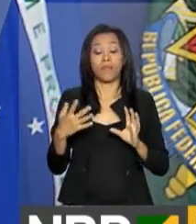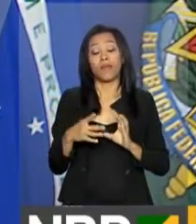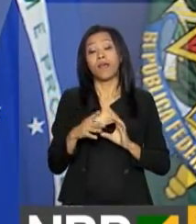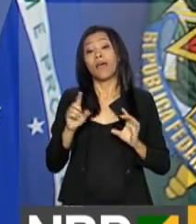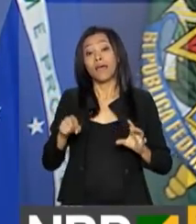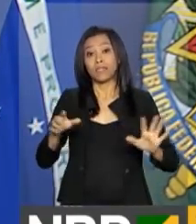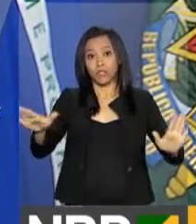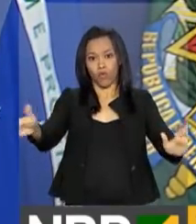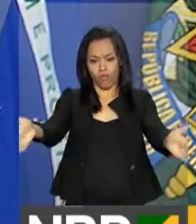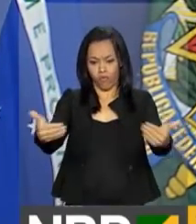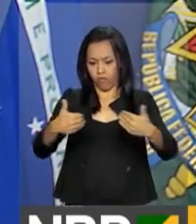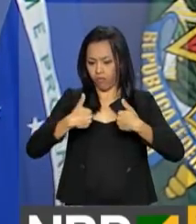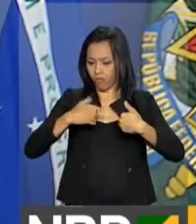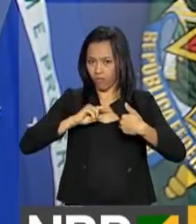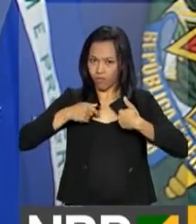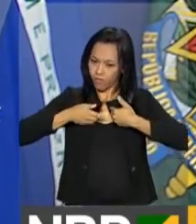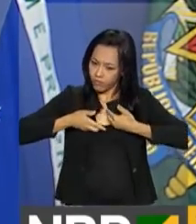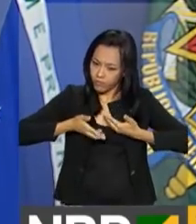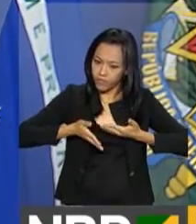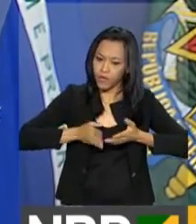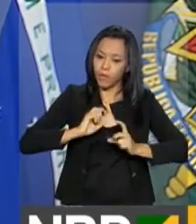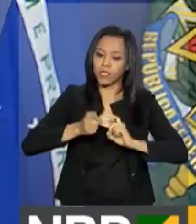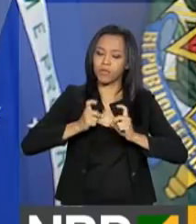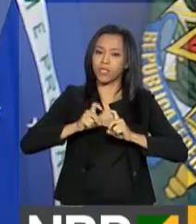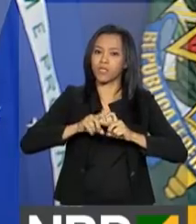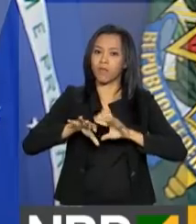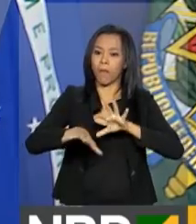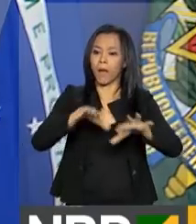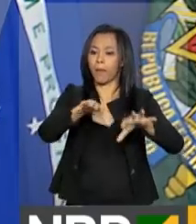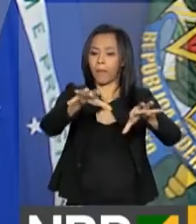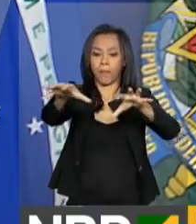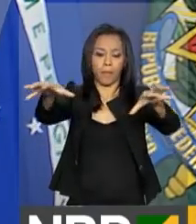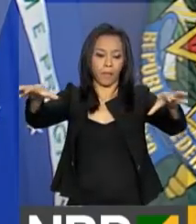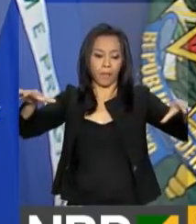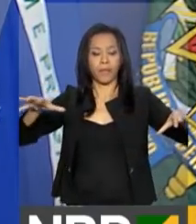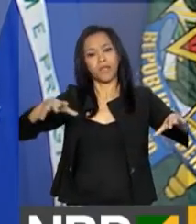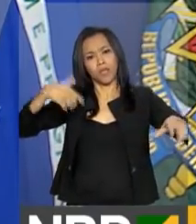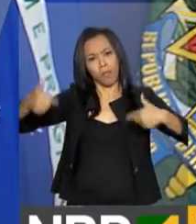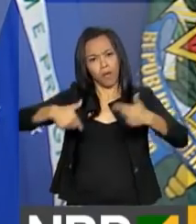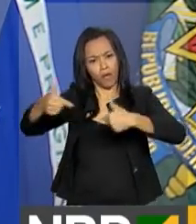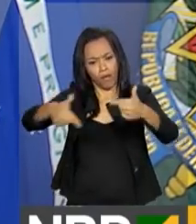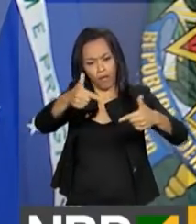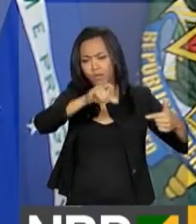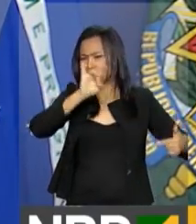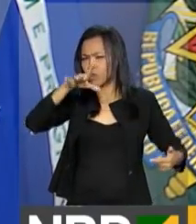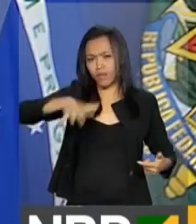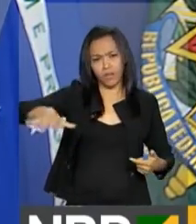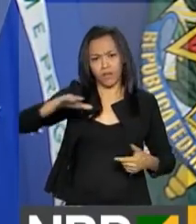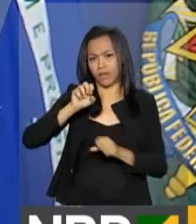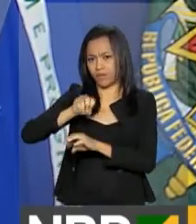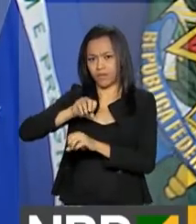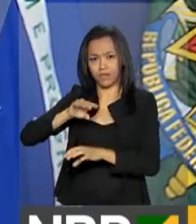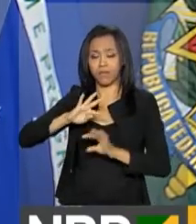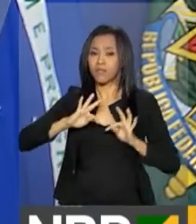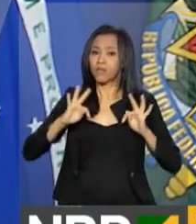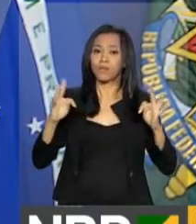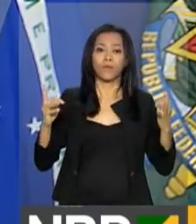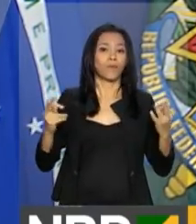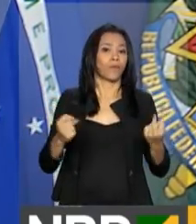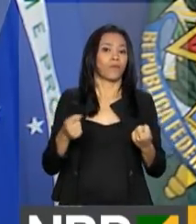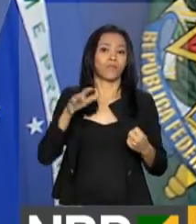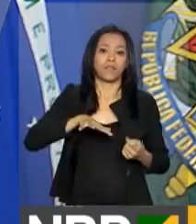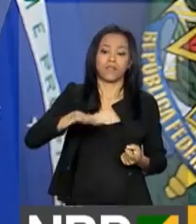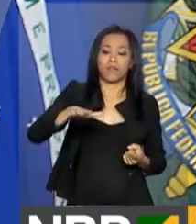administrativa é que gerou um trabalho eficientíssimo funcionários da educação mas em todas as áreas do